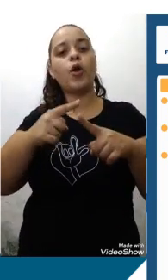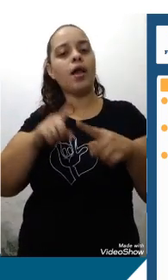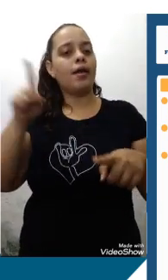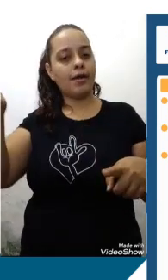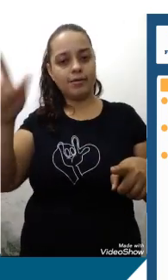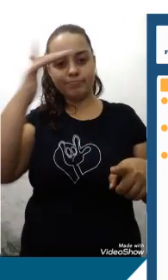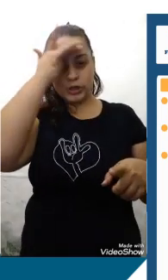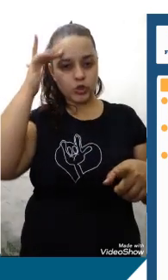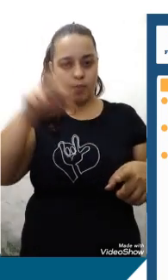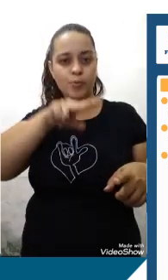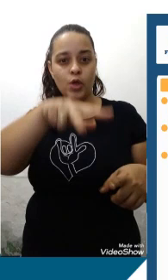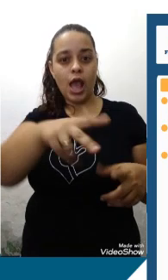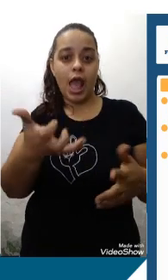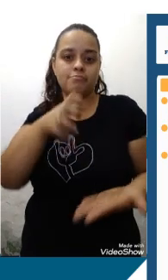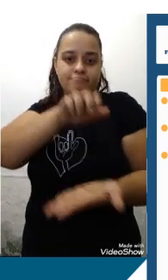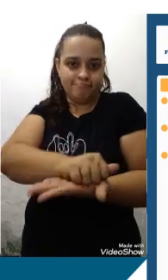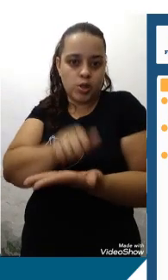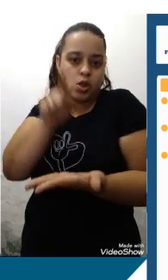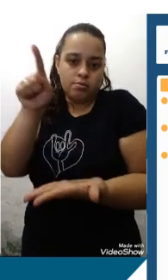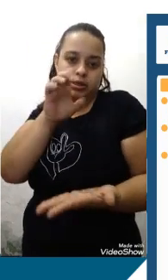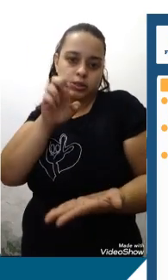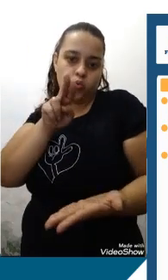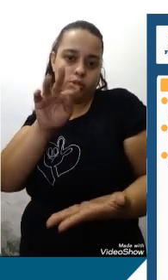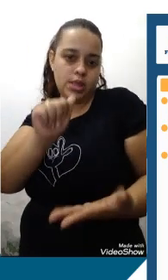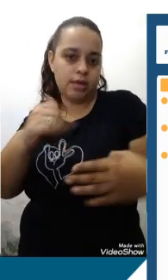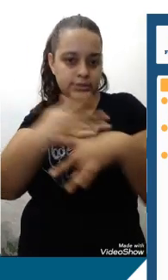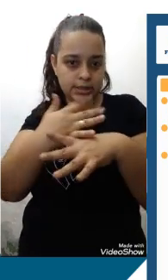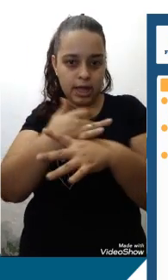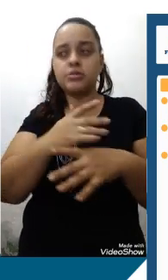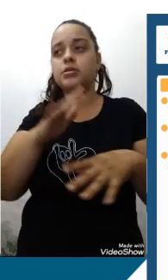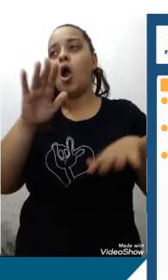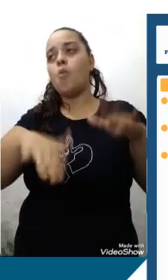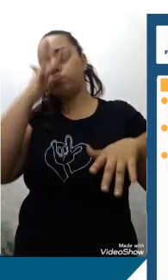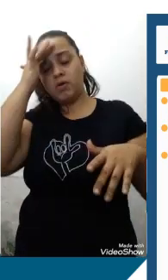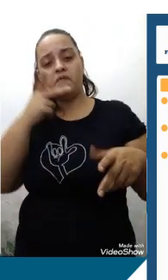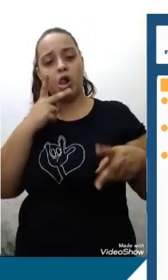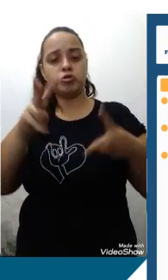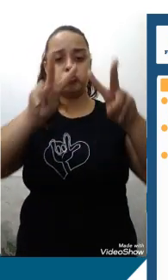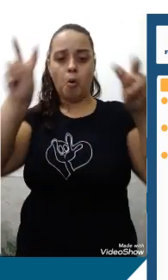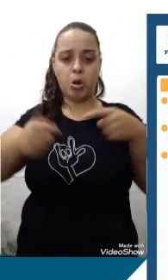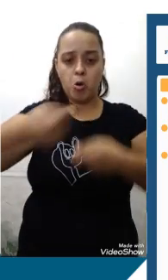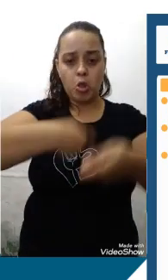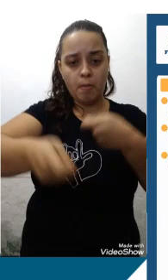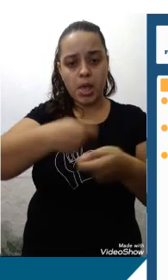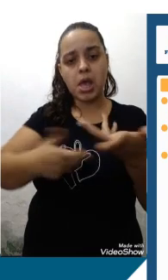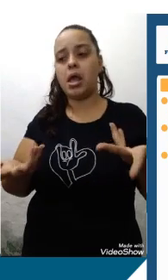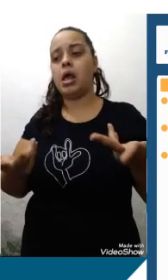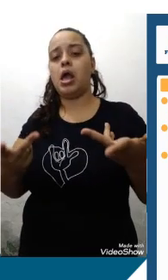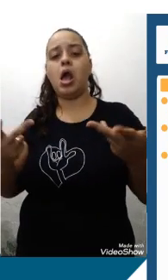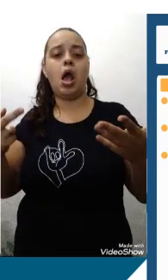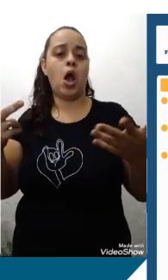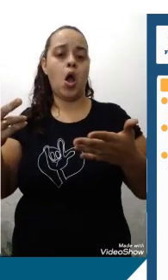os portugueses teriam desejado fazer isso. Alguns falam em motivações econômicas, porque ela era um entreposto comercial importante, outros destacam a